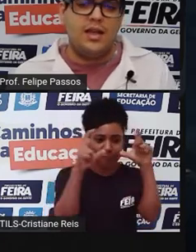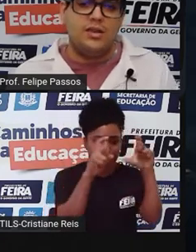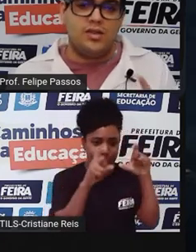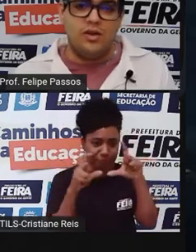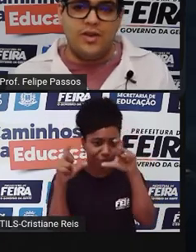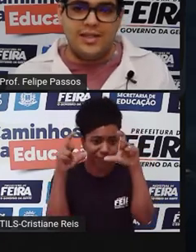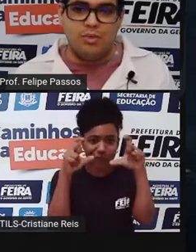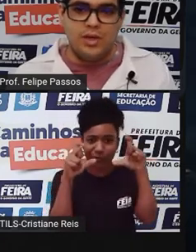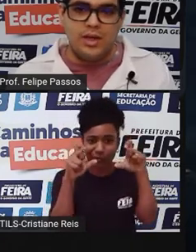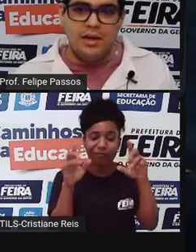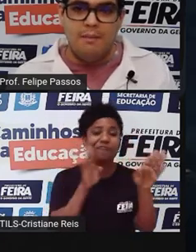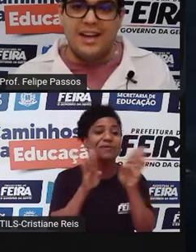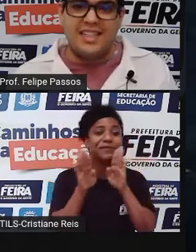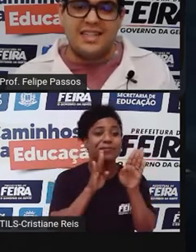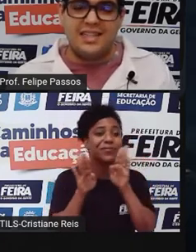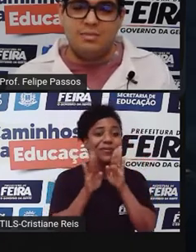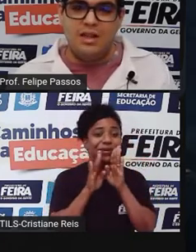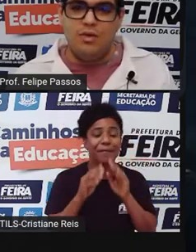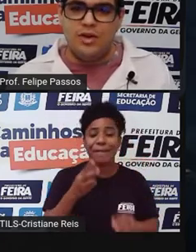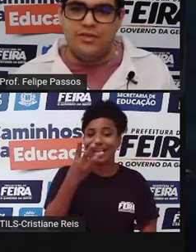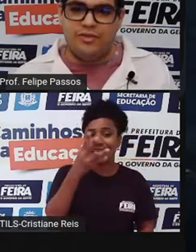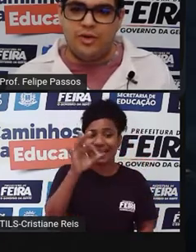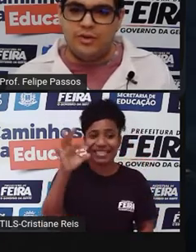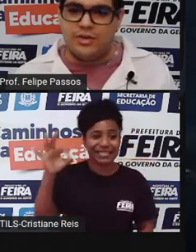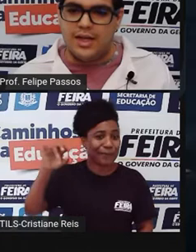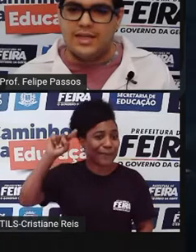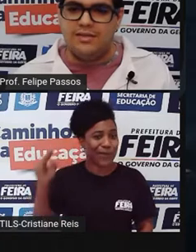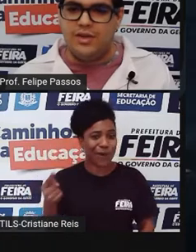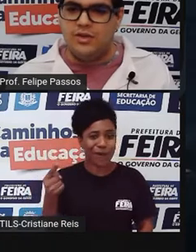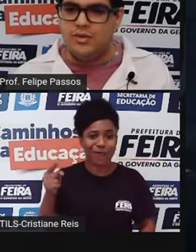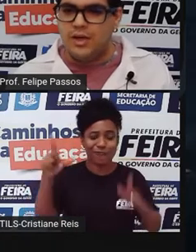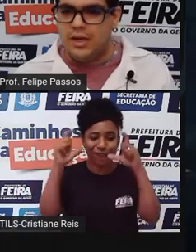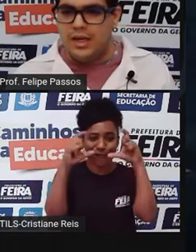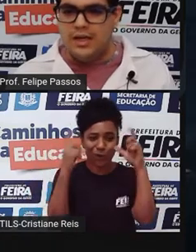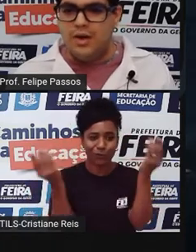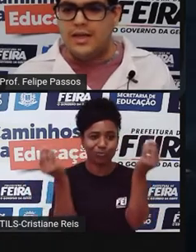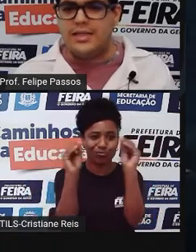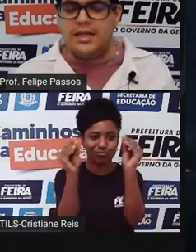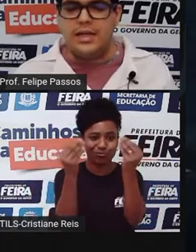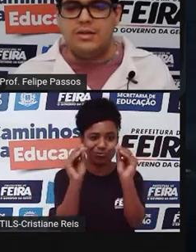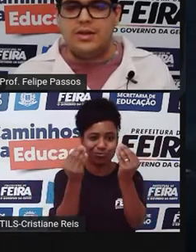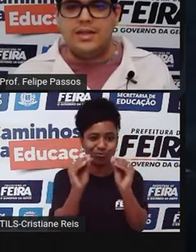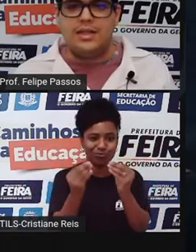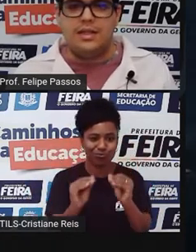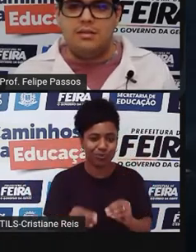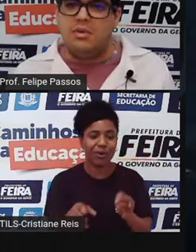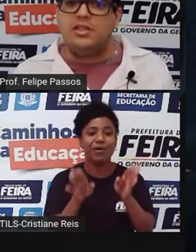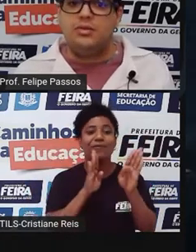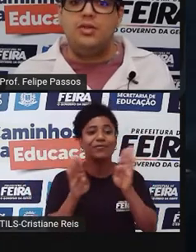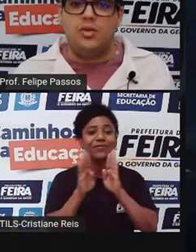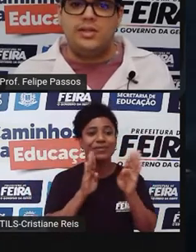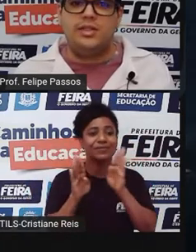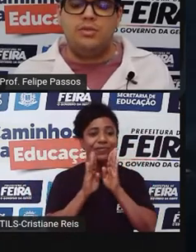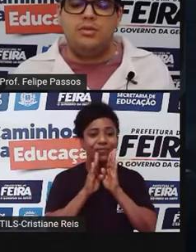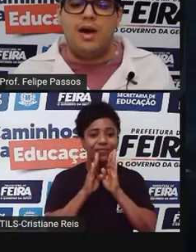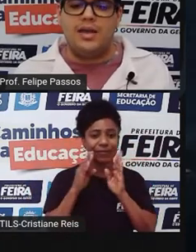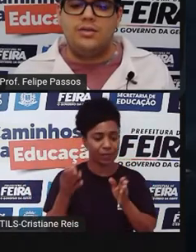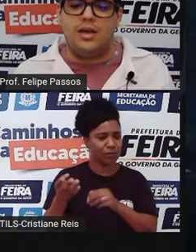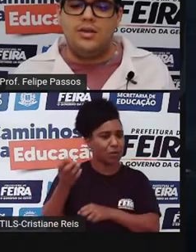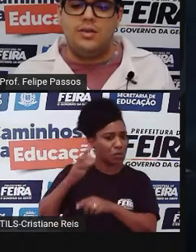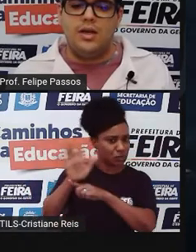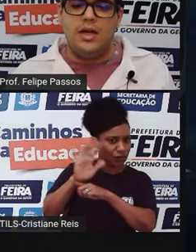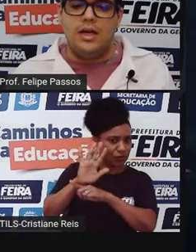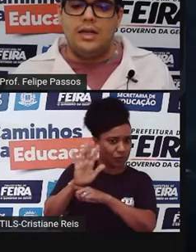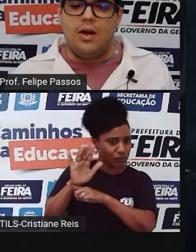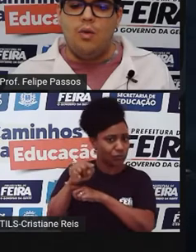subidas só no Facebook? Mais de 300 milhões de fotos, né? Esse vídeo, ele não é desse ano, então, assim, imagino que hoje seja muito mais